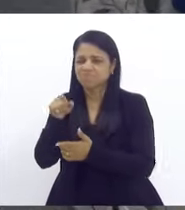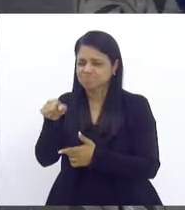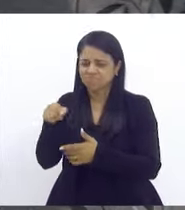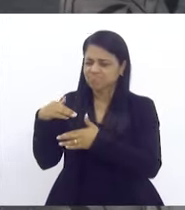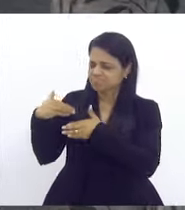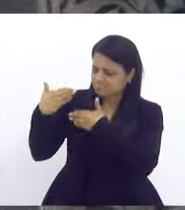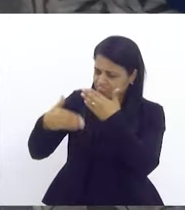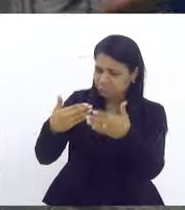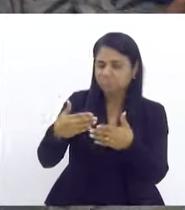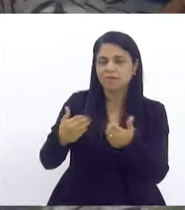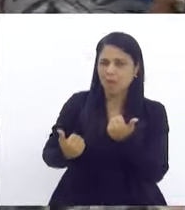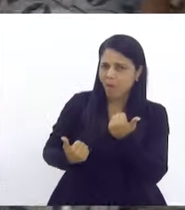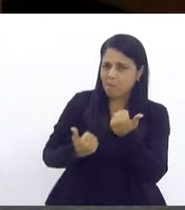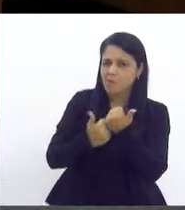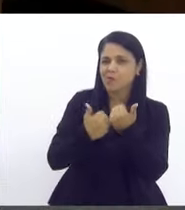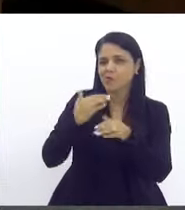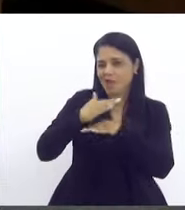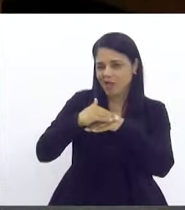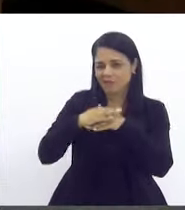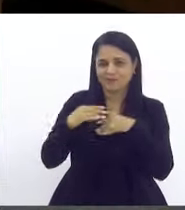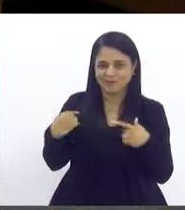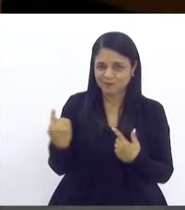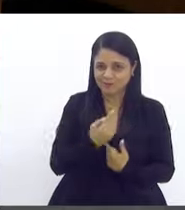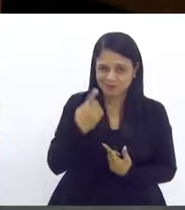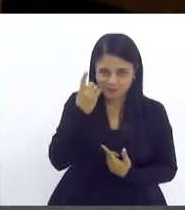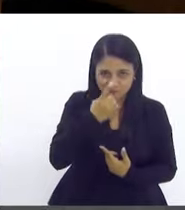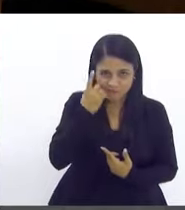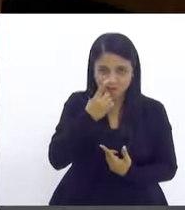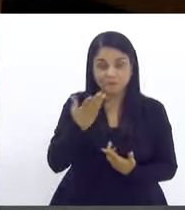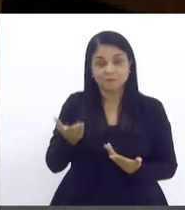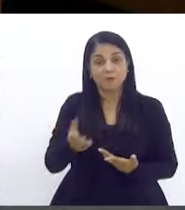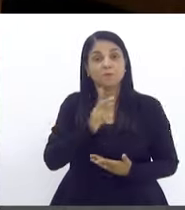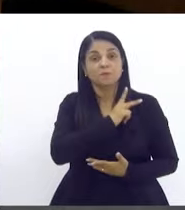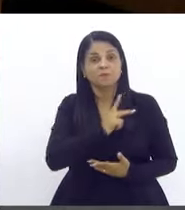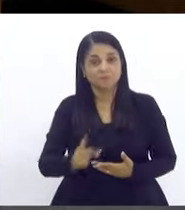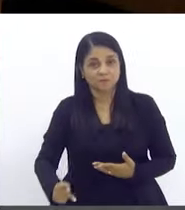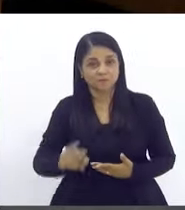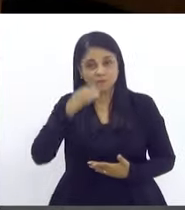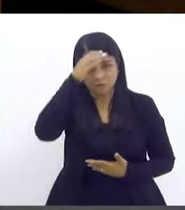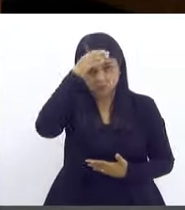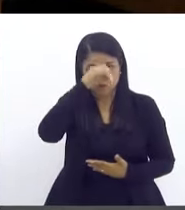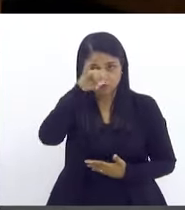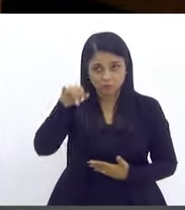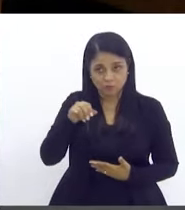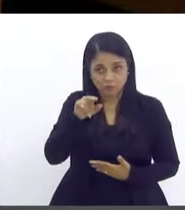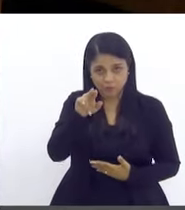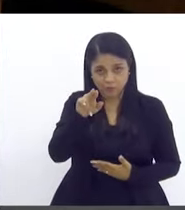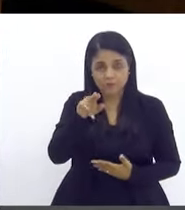apoio e carinho de todos nós aqui. Presidenta Tia Ju, já tive...